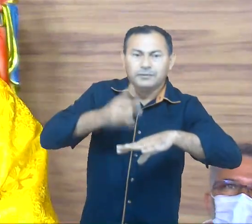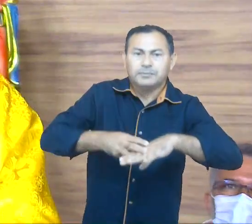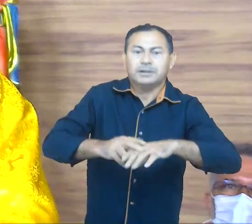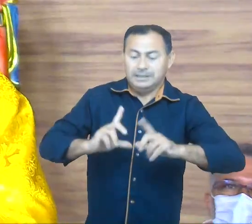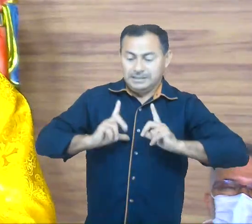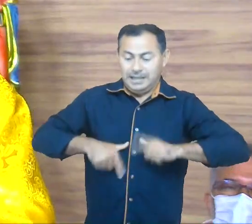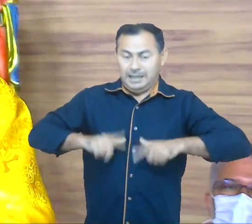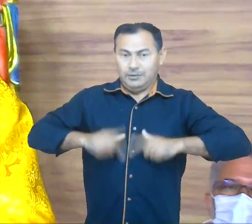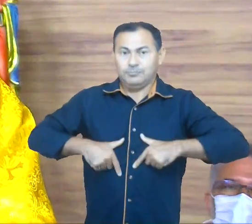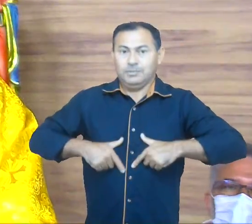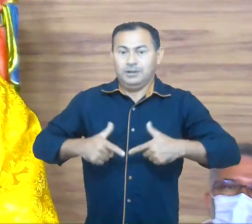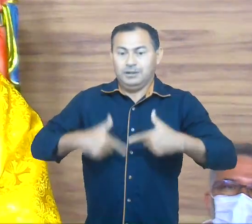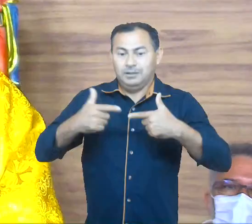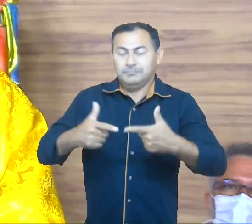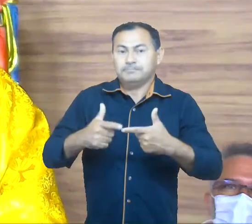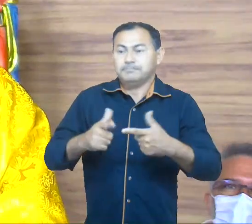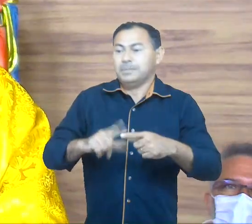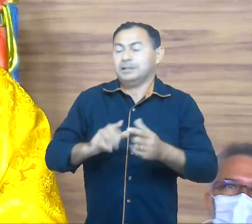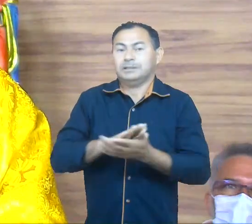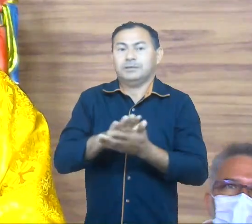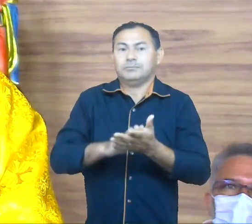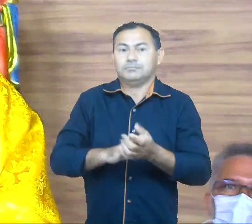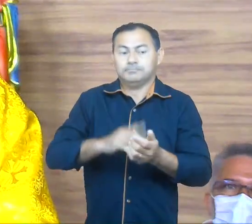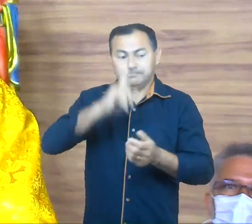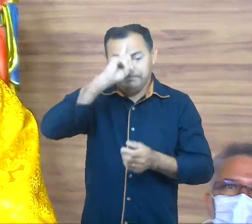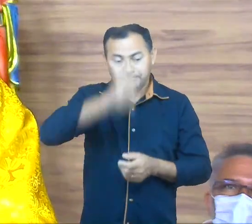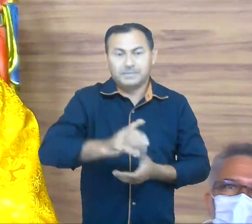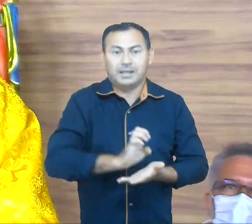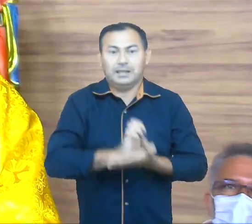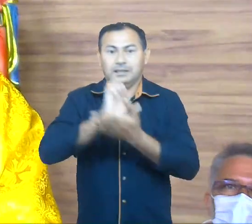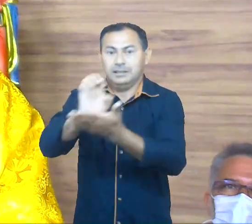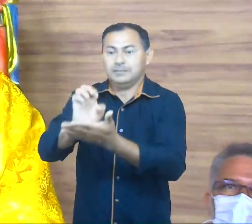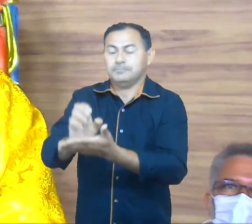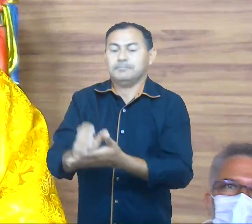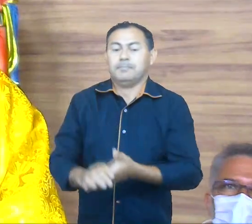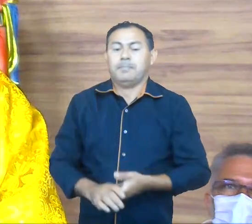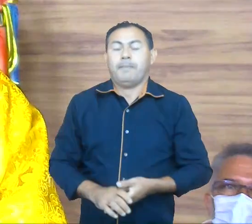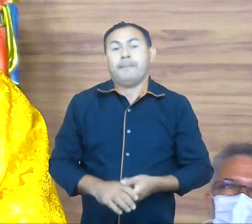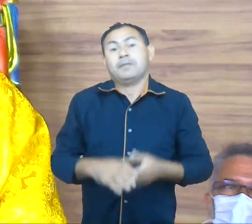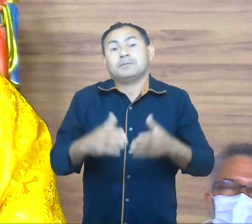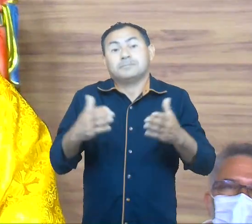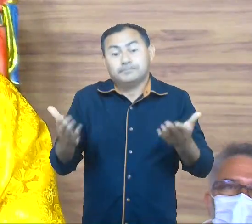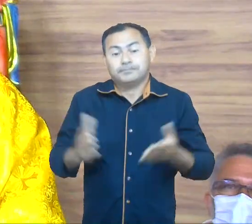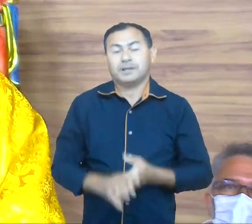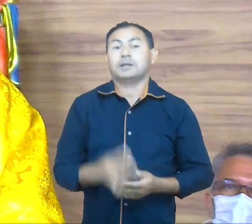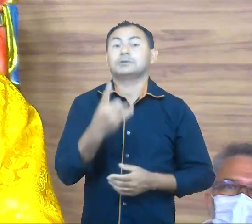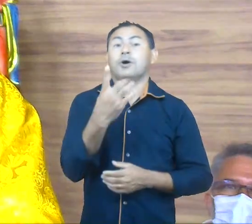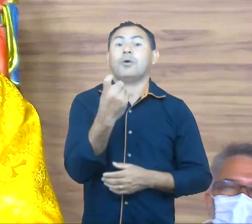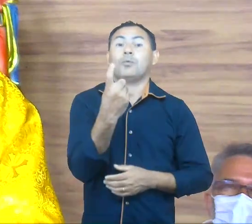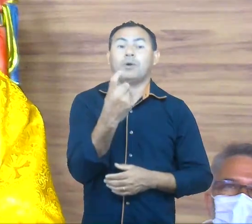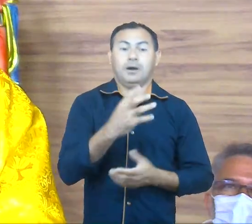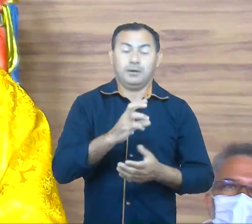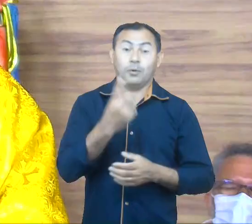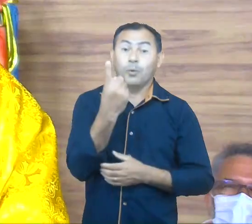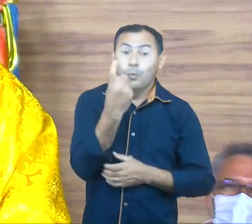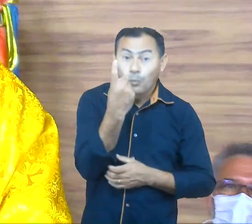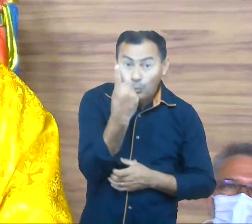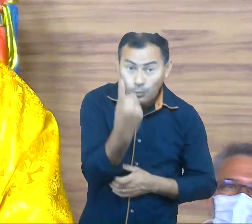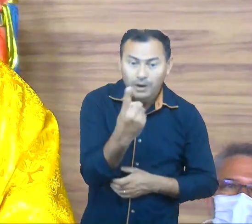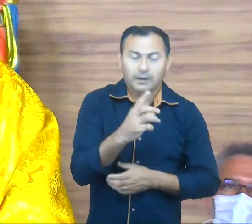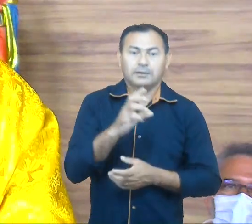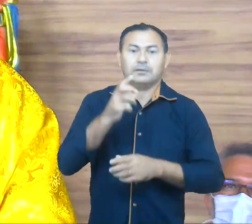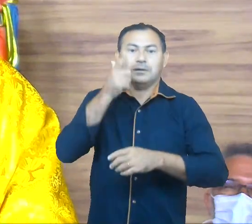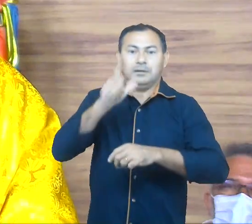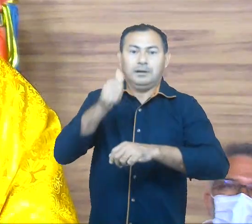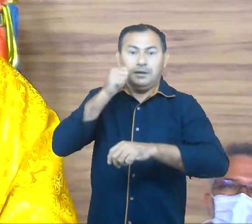tanto, a nenhuma delas foi enviado Elias, senão a uma viúva